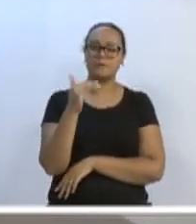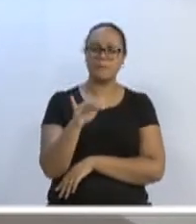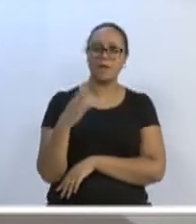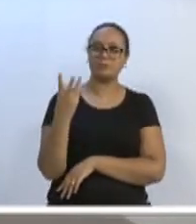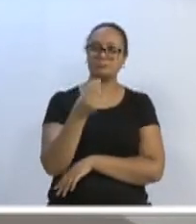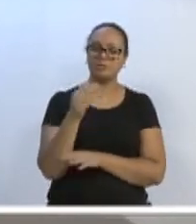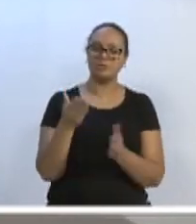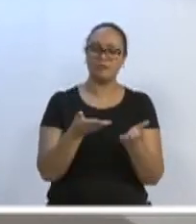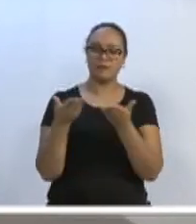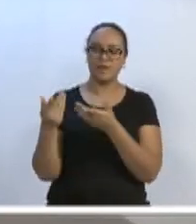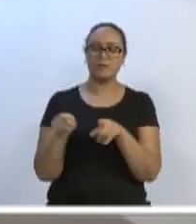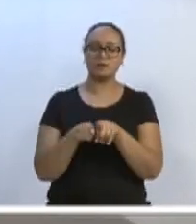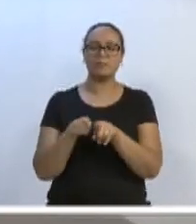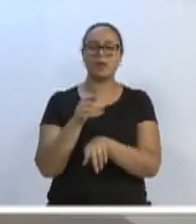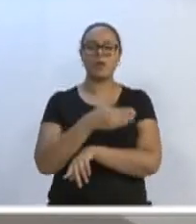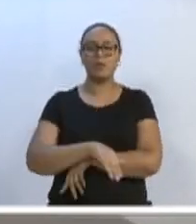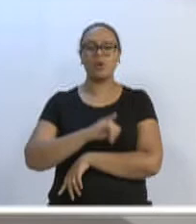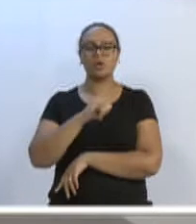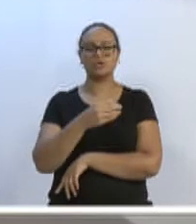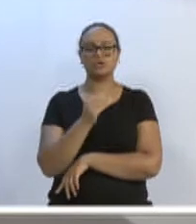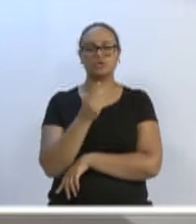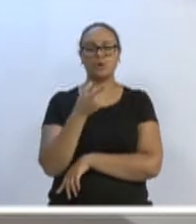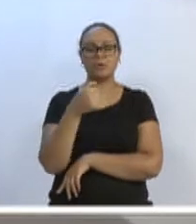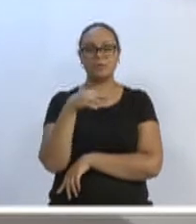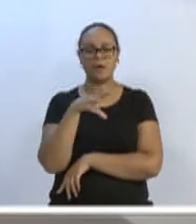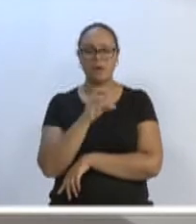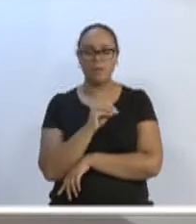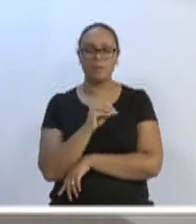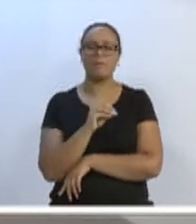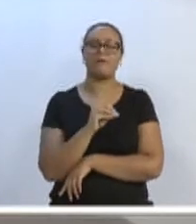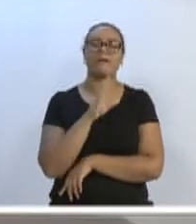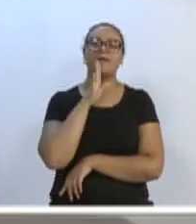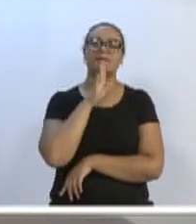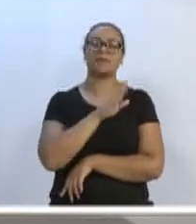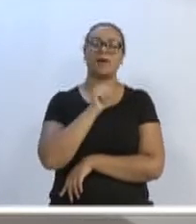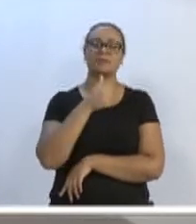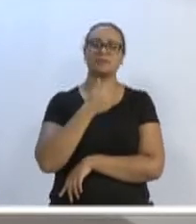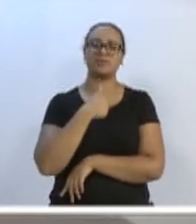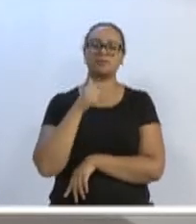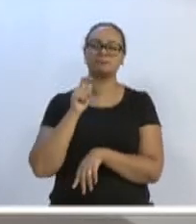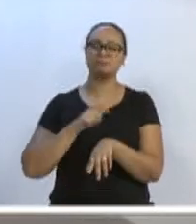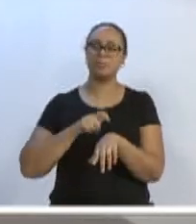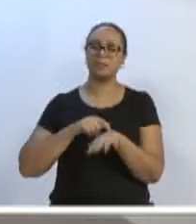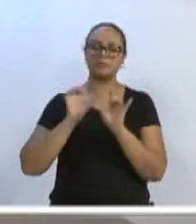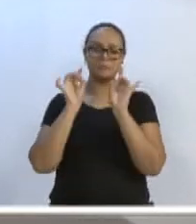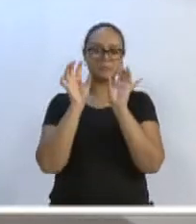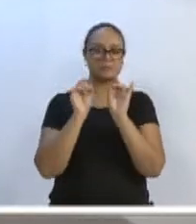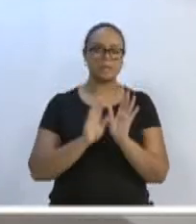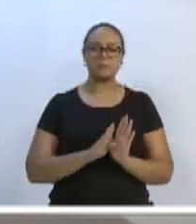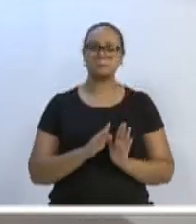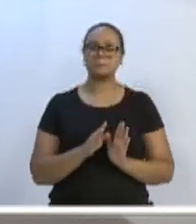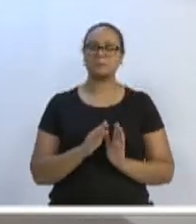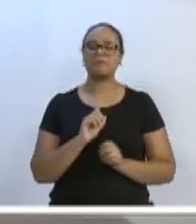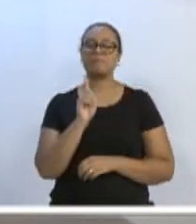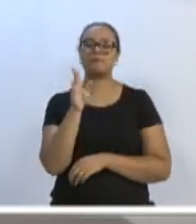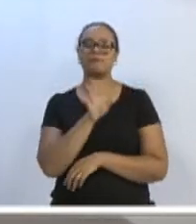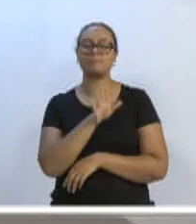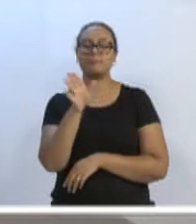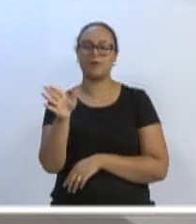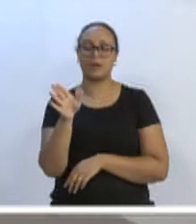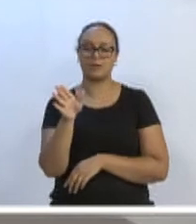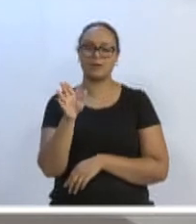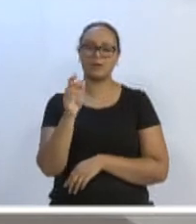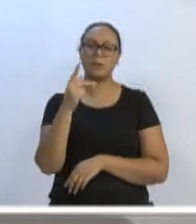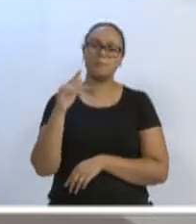jordão que a tarde estaremos também participando deste momento tão especial que vive o grande bairro progresso